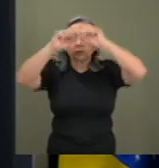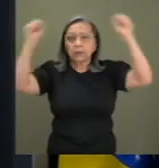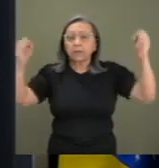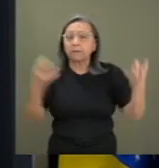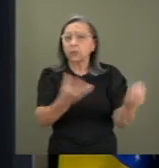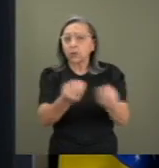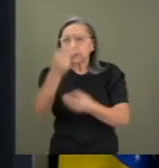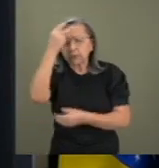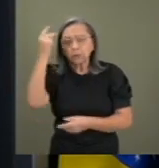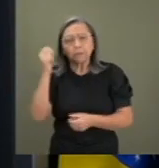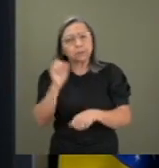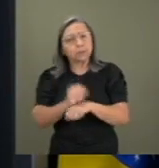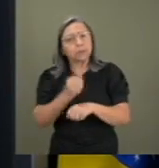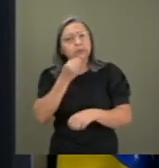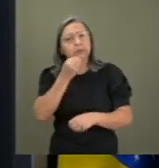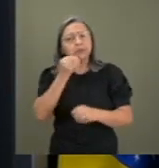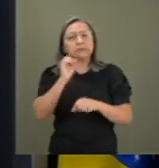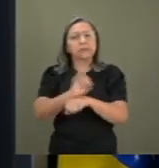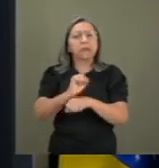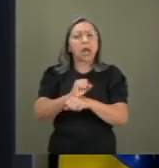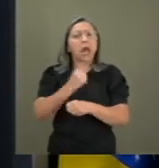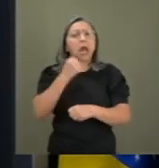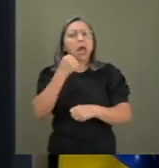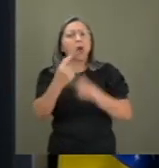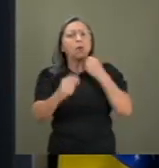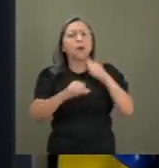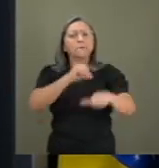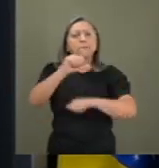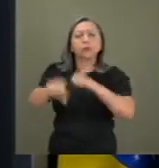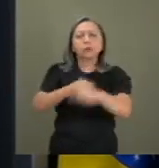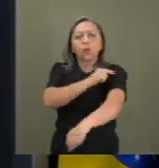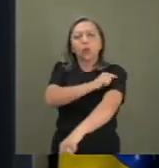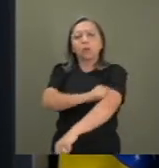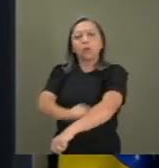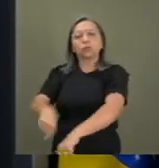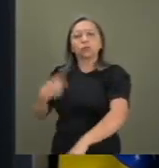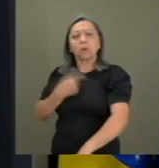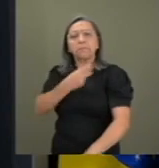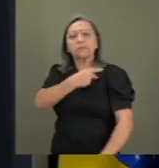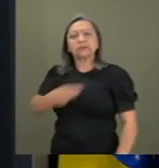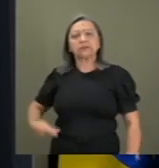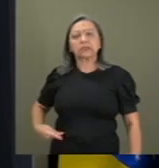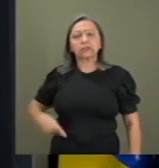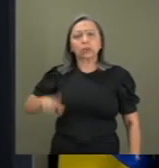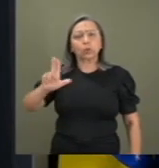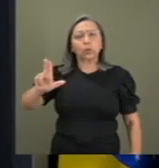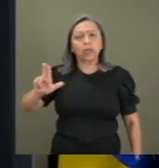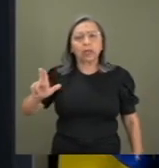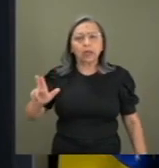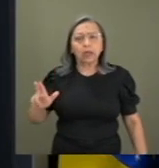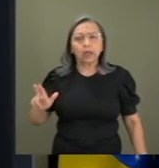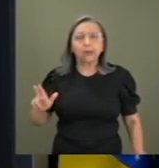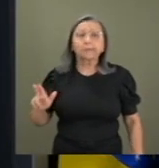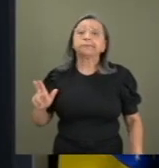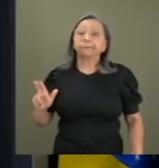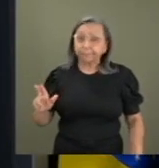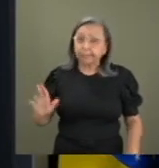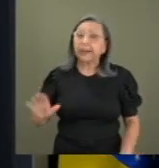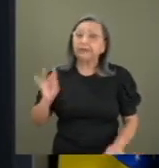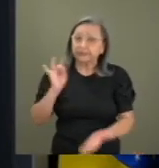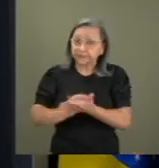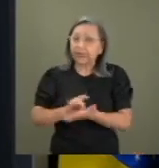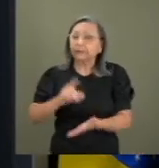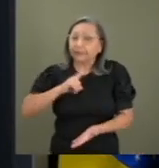gente poderia esperar alguma mudança no comportamento do nosso presidente da República. E, de fato, houve